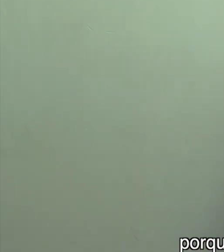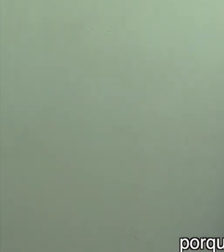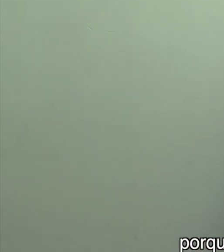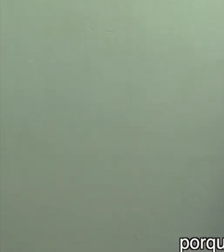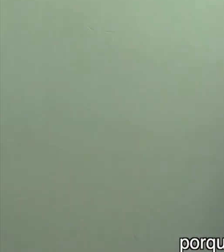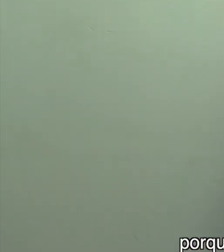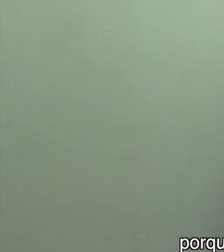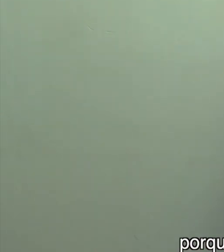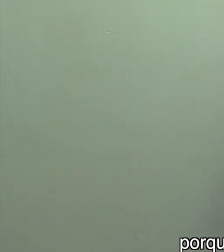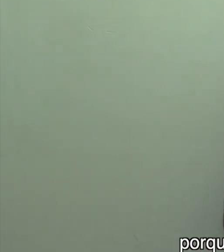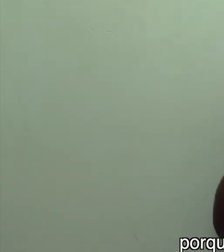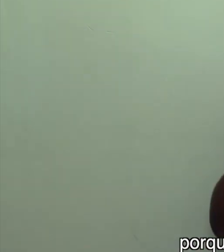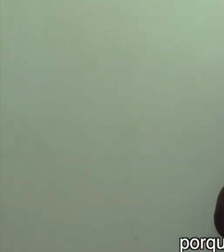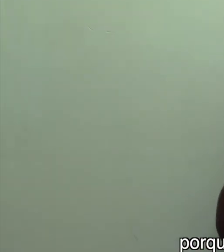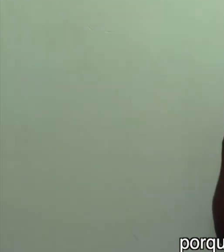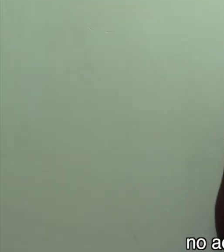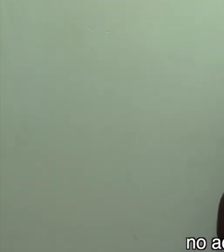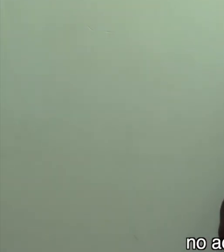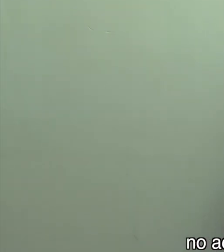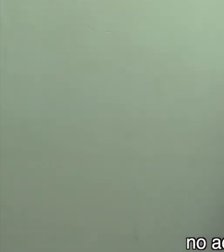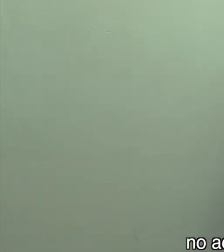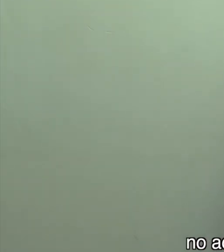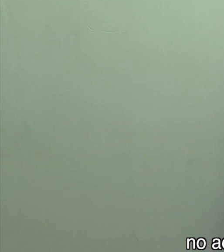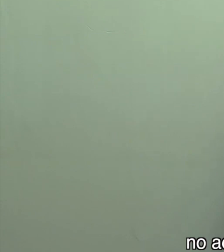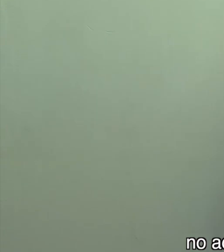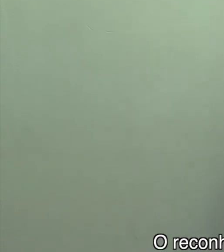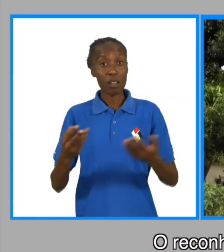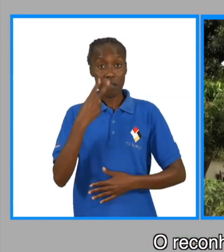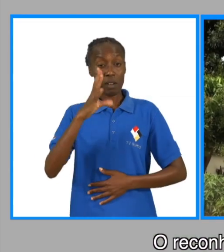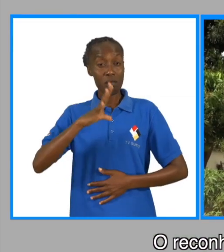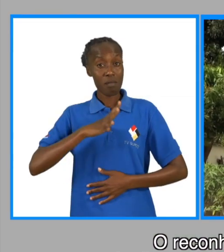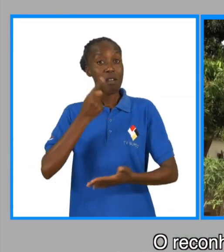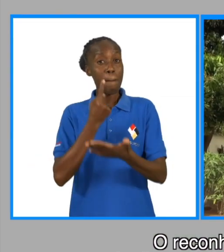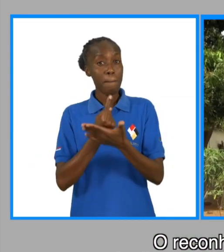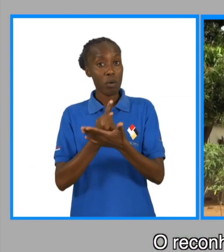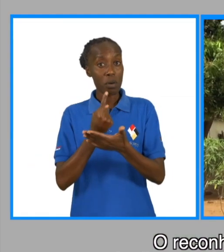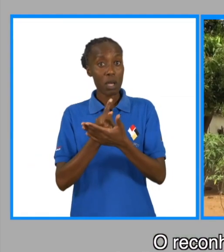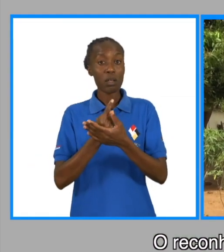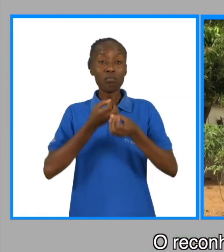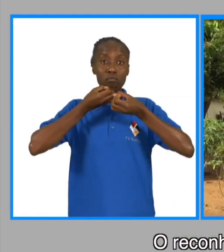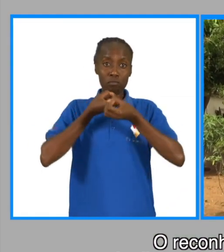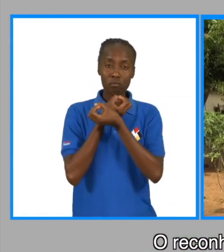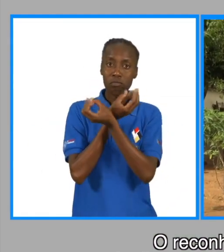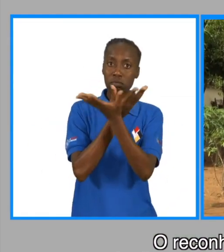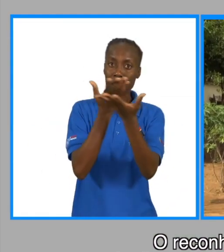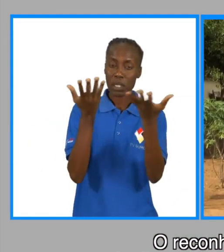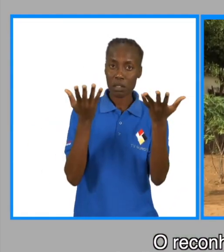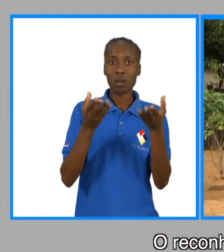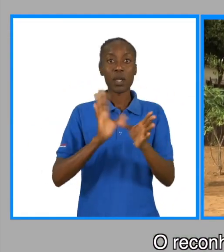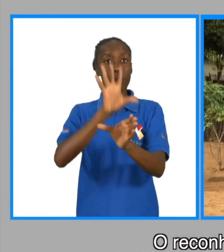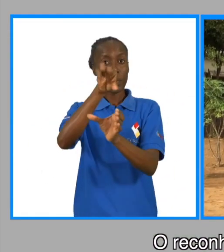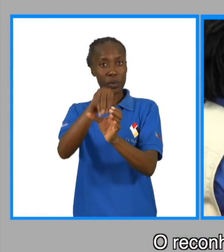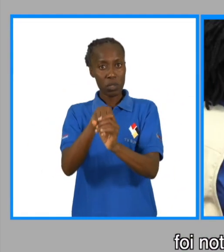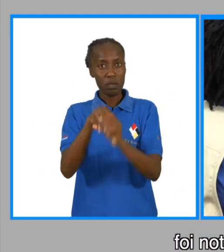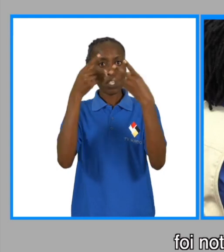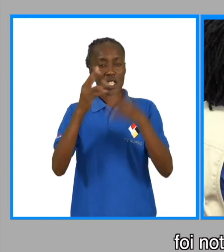ajudado muito as pessoas com deficiência a terem acesso à informação. O reconhecimento e a importância da disponibilização de informação